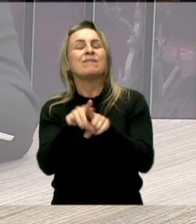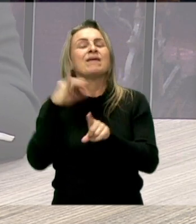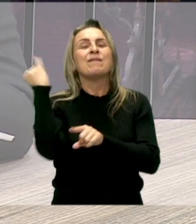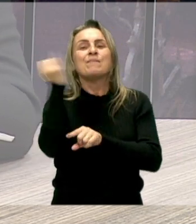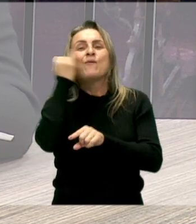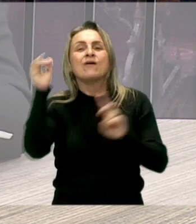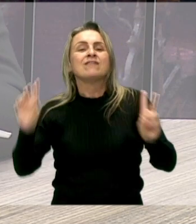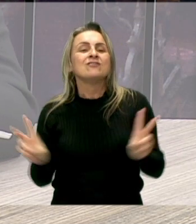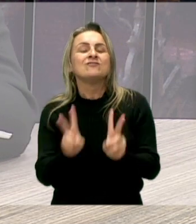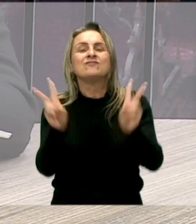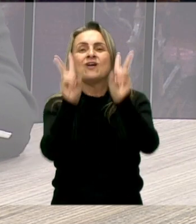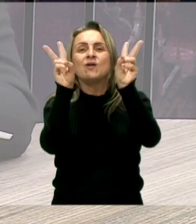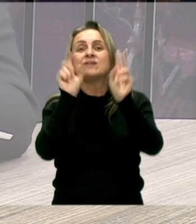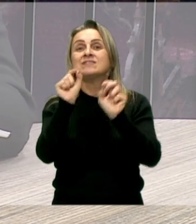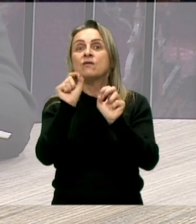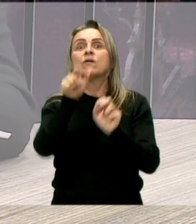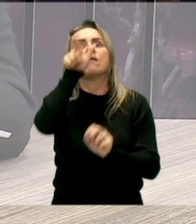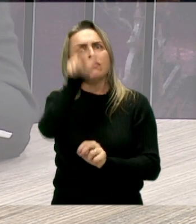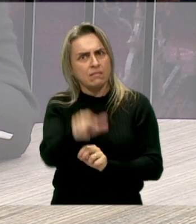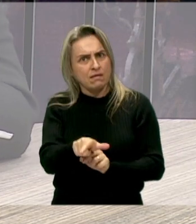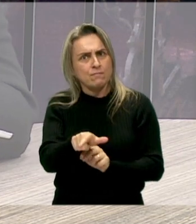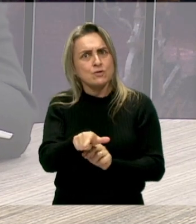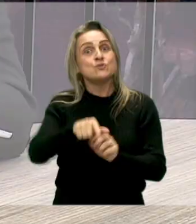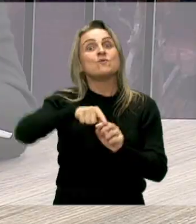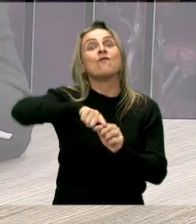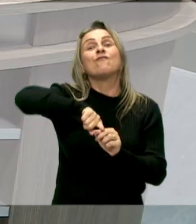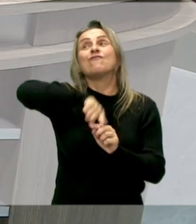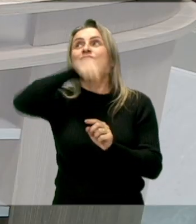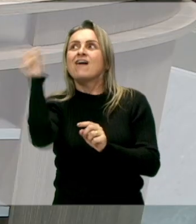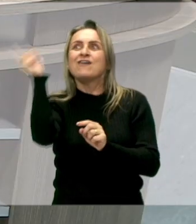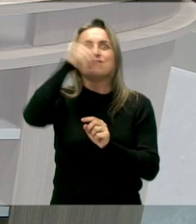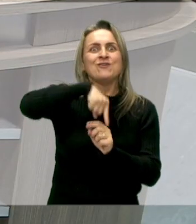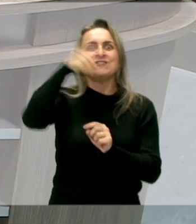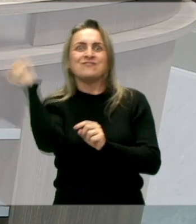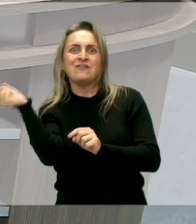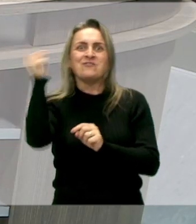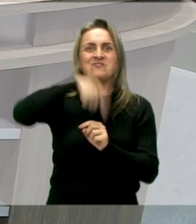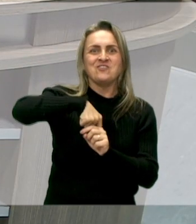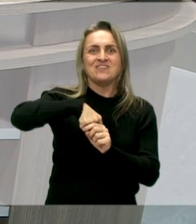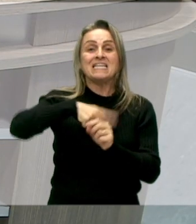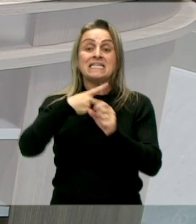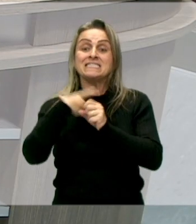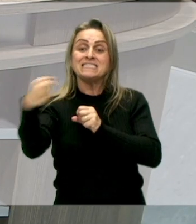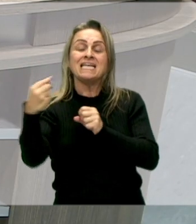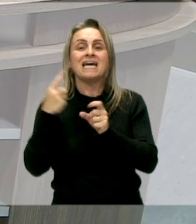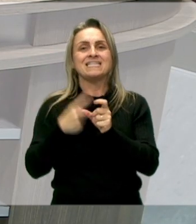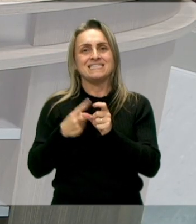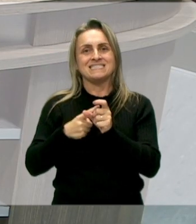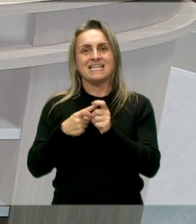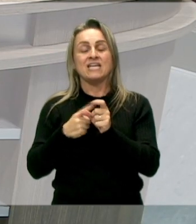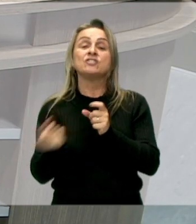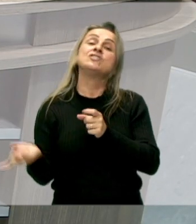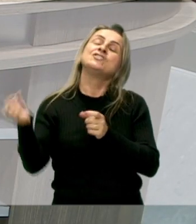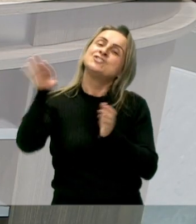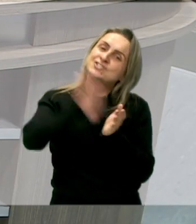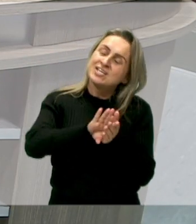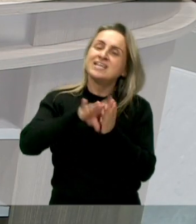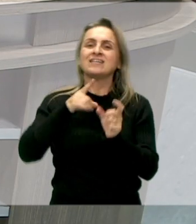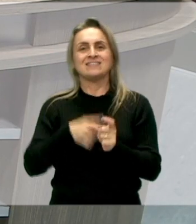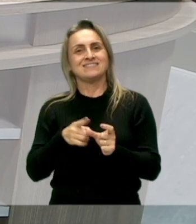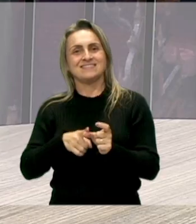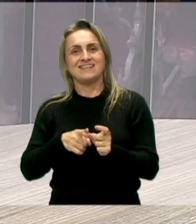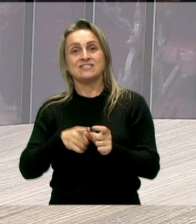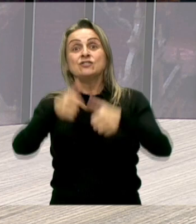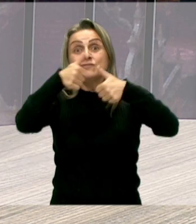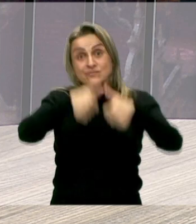gente que vem e vai e como tem gente que vem e fica. Né? Esse movimento dessas trocas entre os artistas.